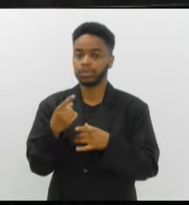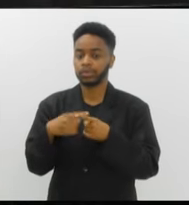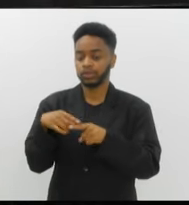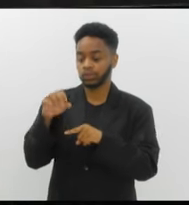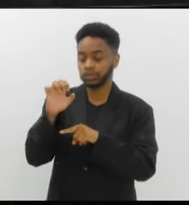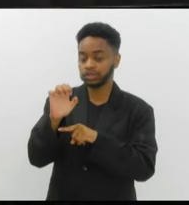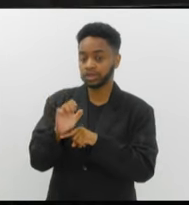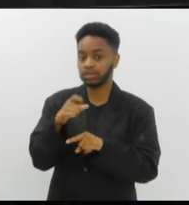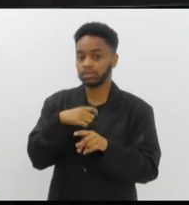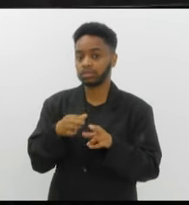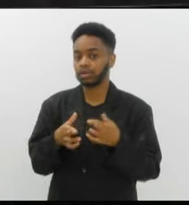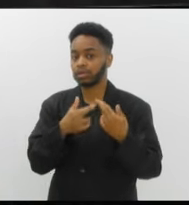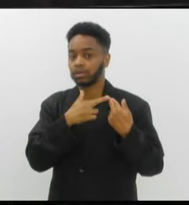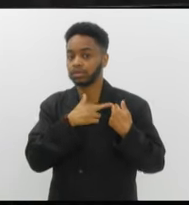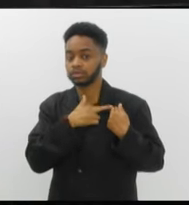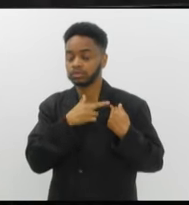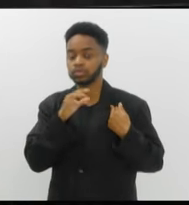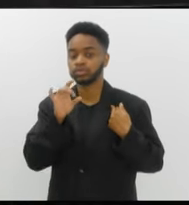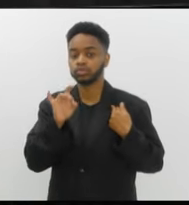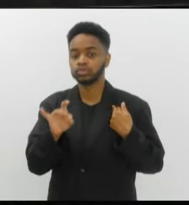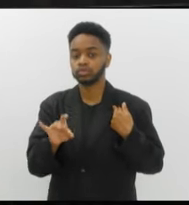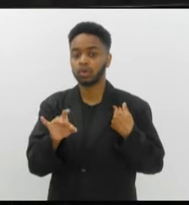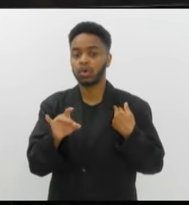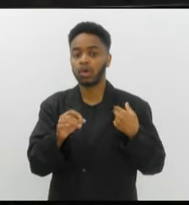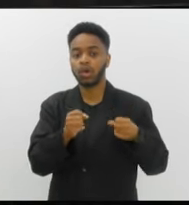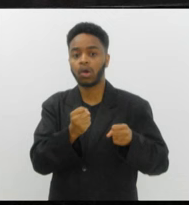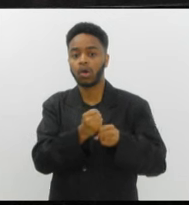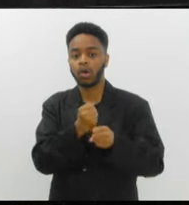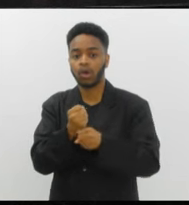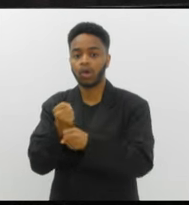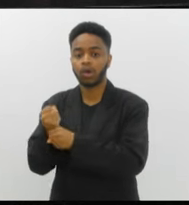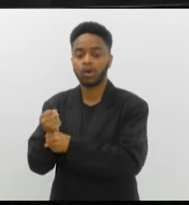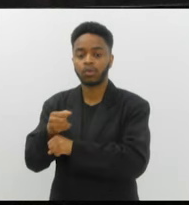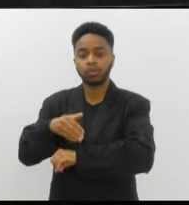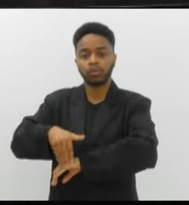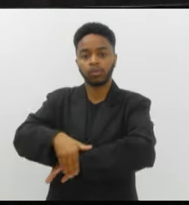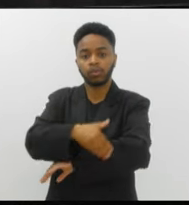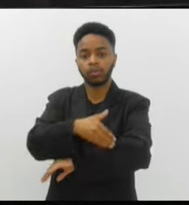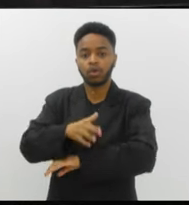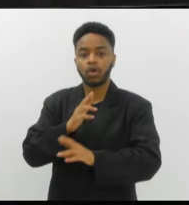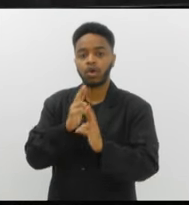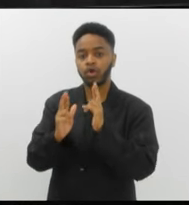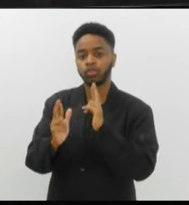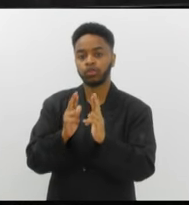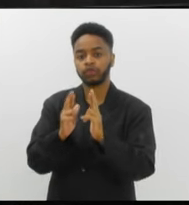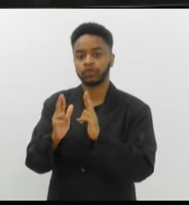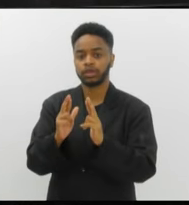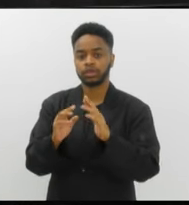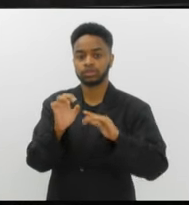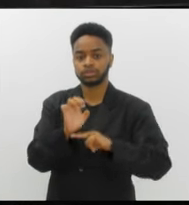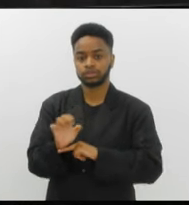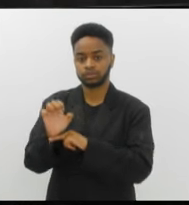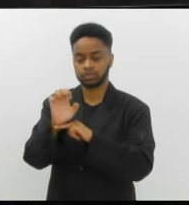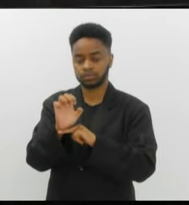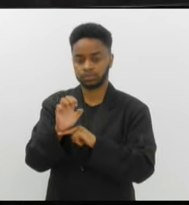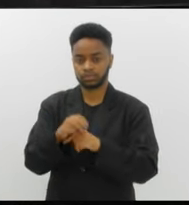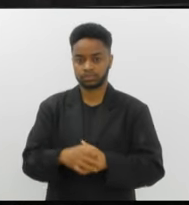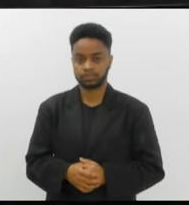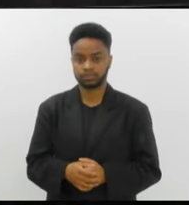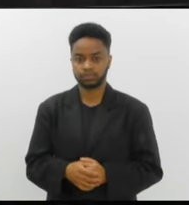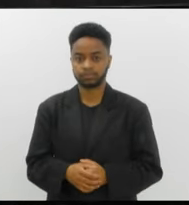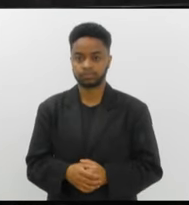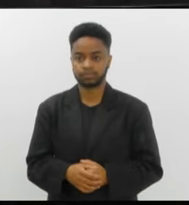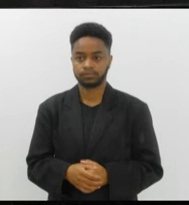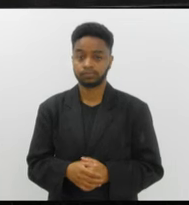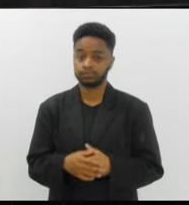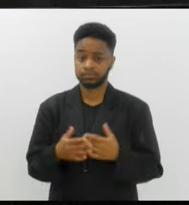Estado compete fazer drenagem e pavimentação das rodovias estaduais, que não estão